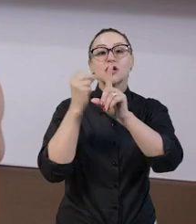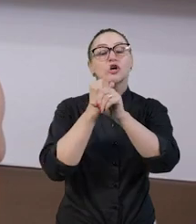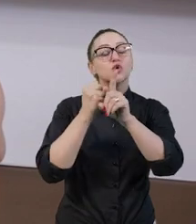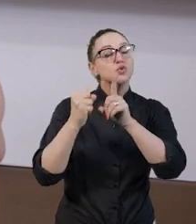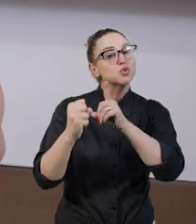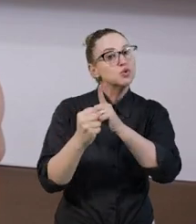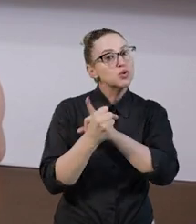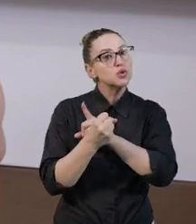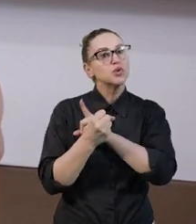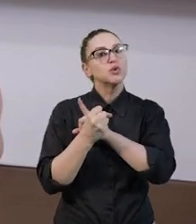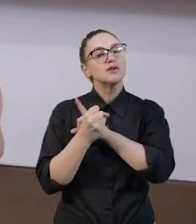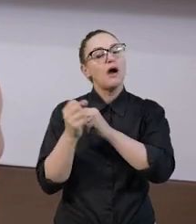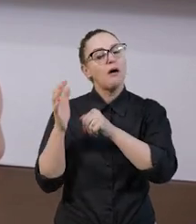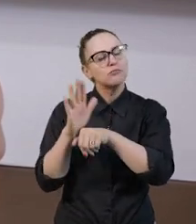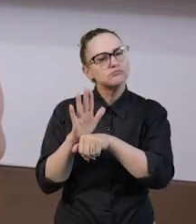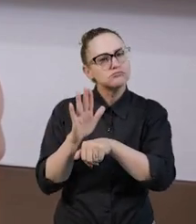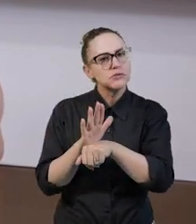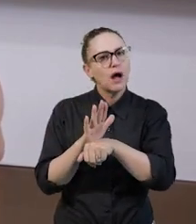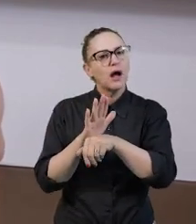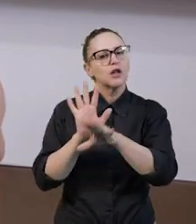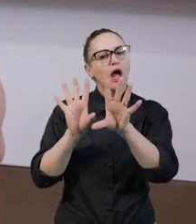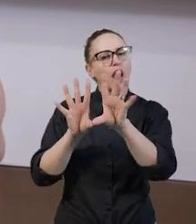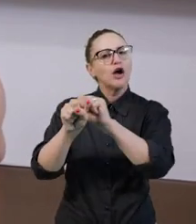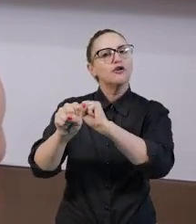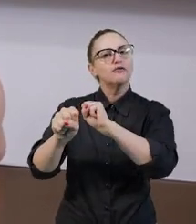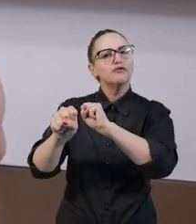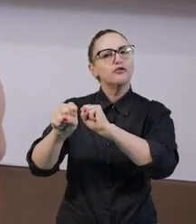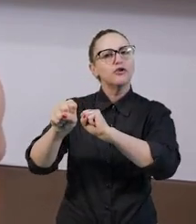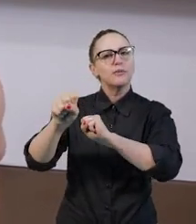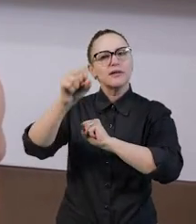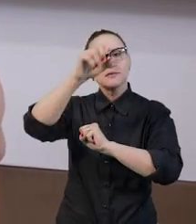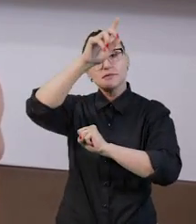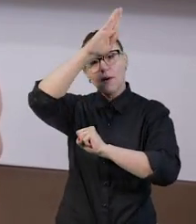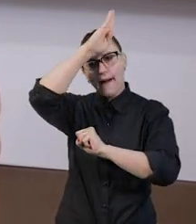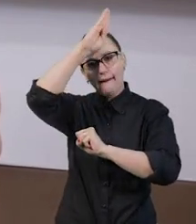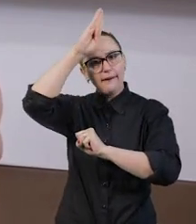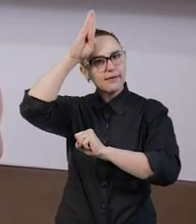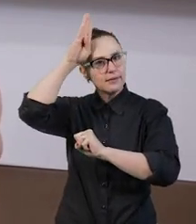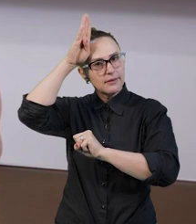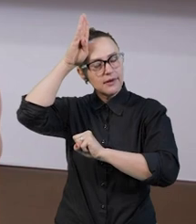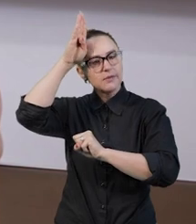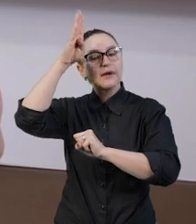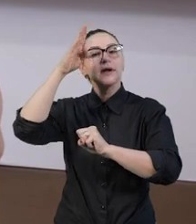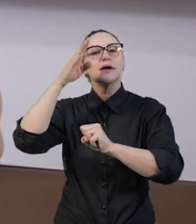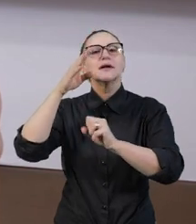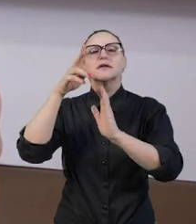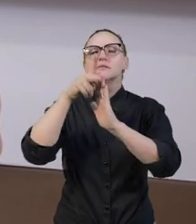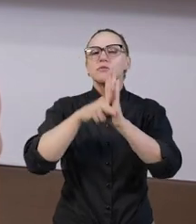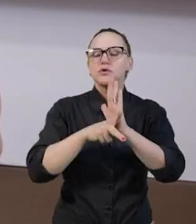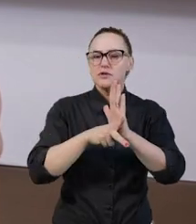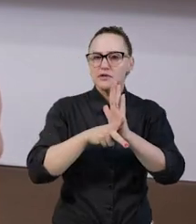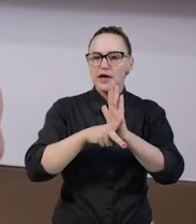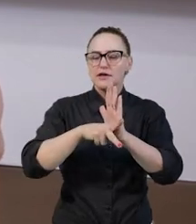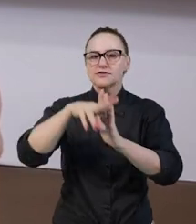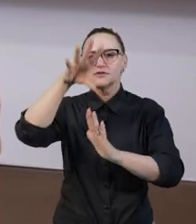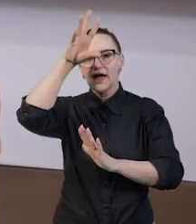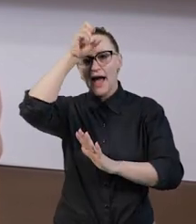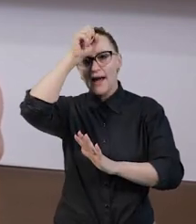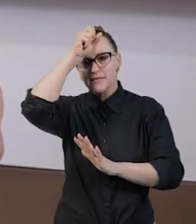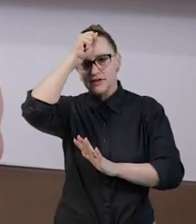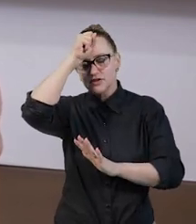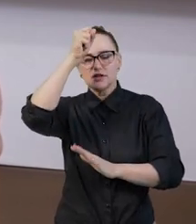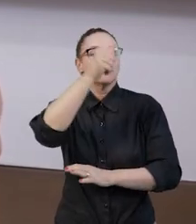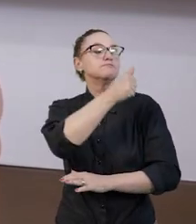com a formação acadêmica formação no processo ensino aprendizagem e também a formação humana dos alunos